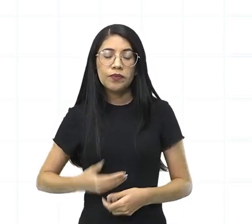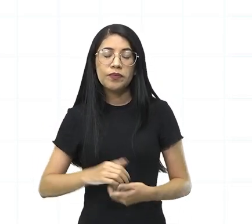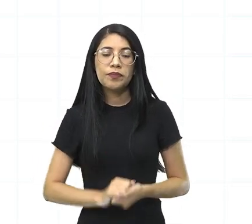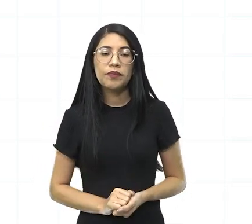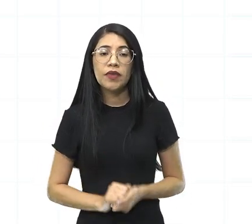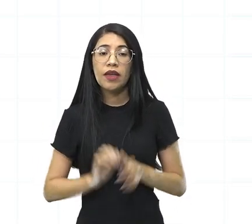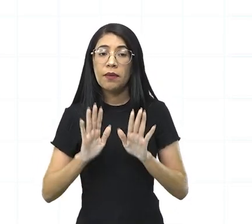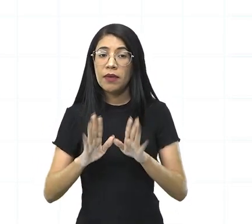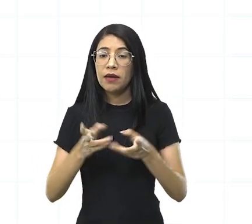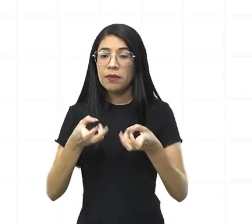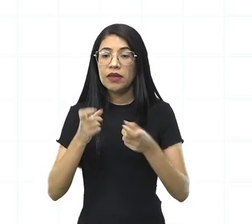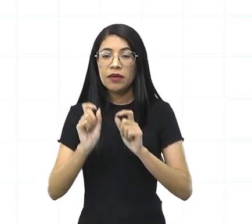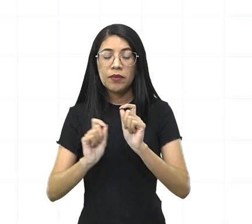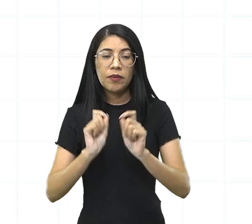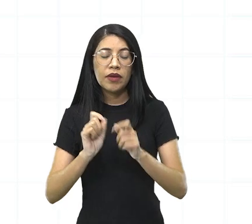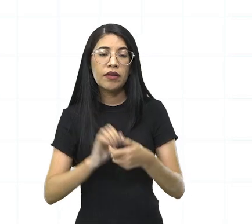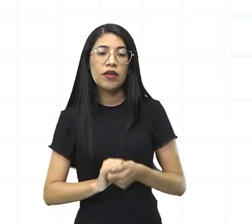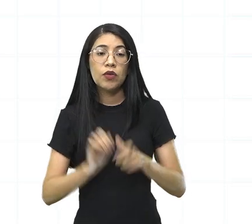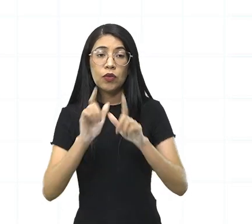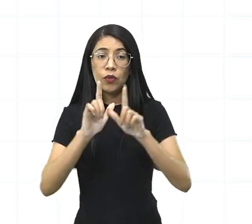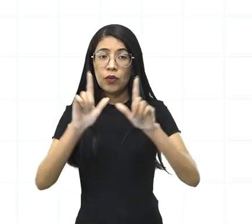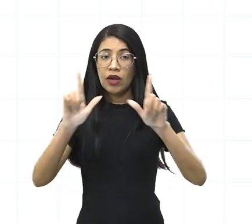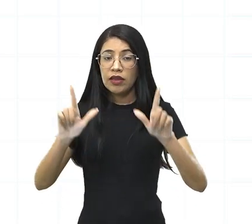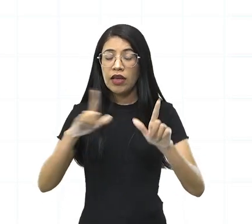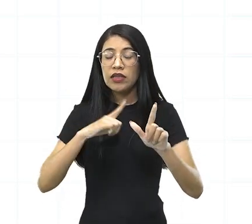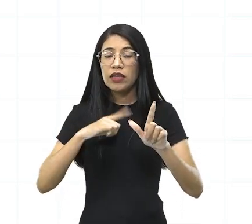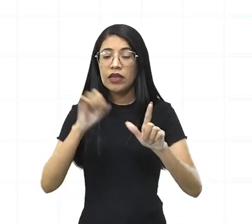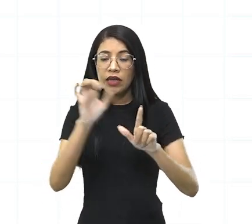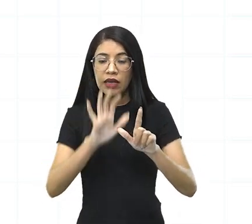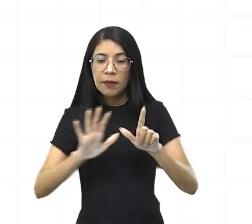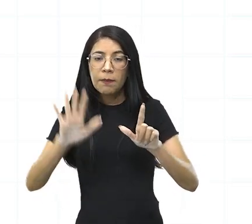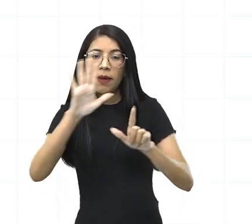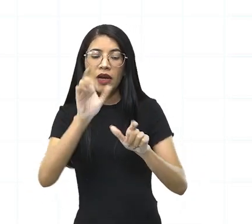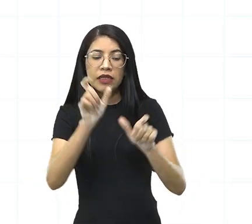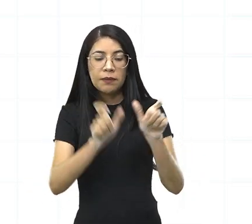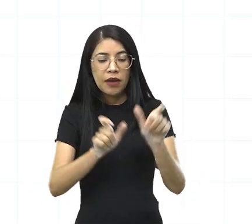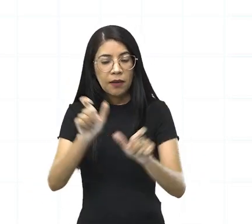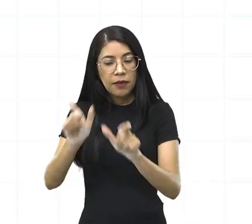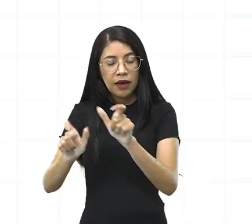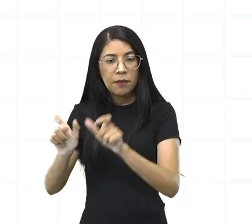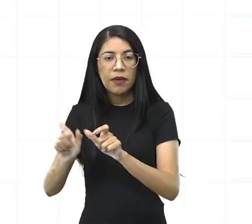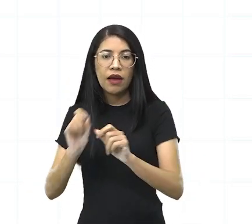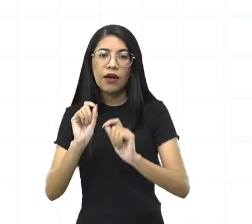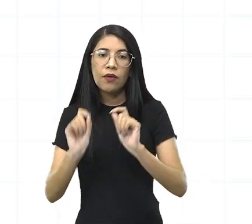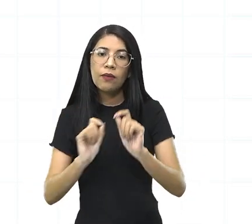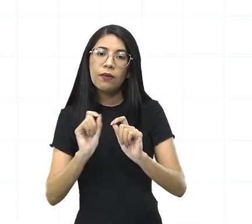que no cartaz, né, nós temos ali imagens de pessoas